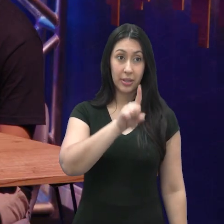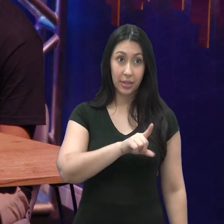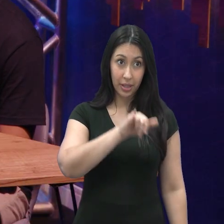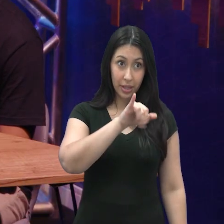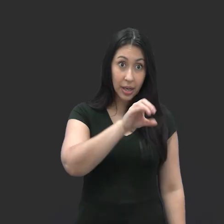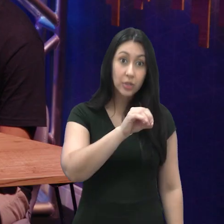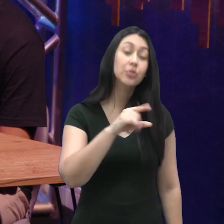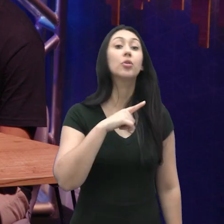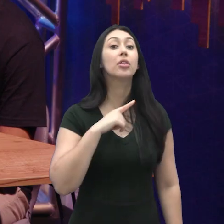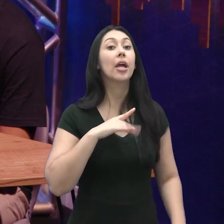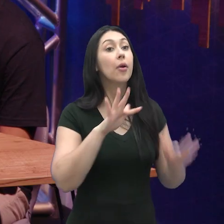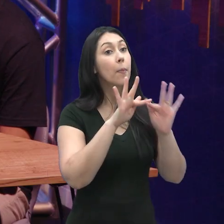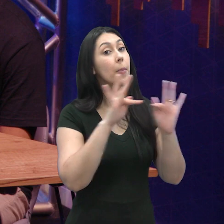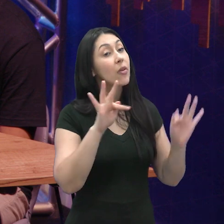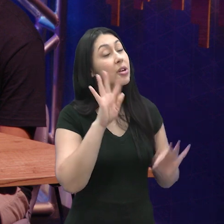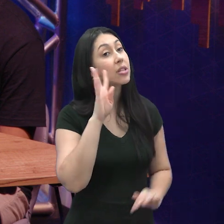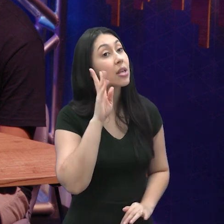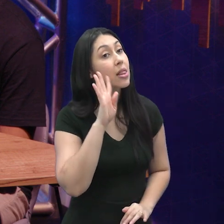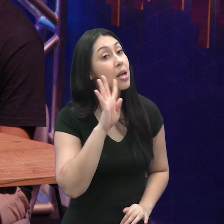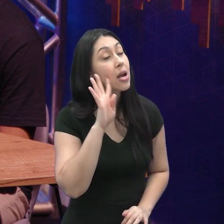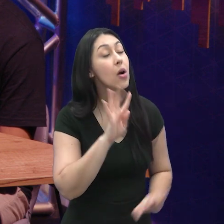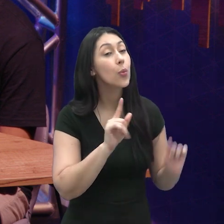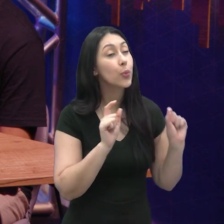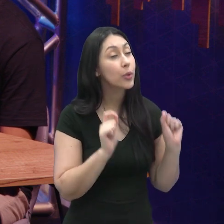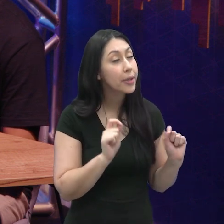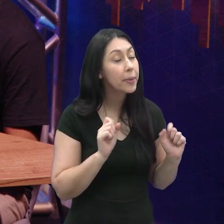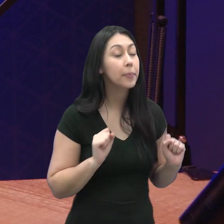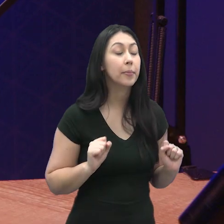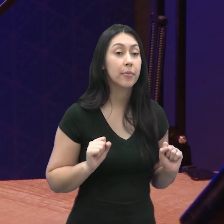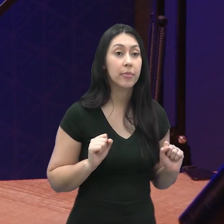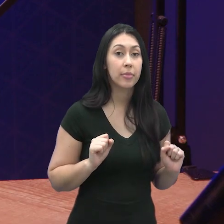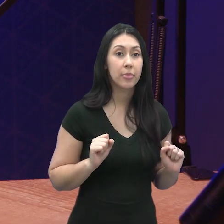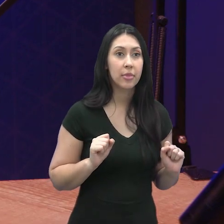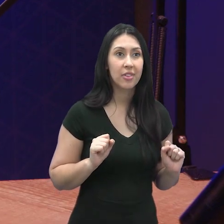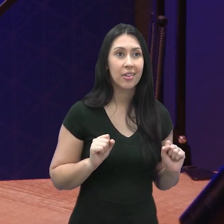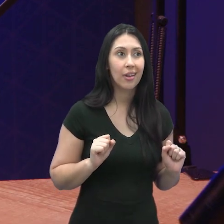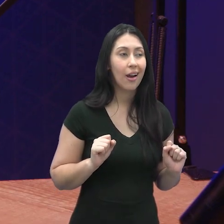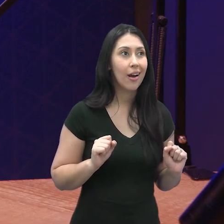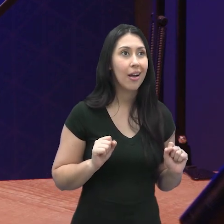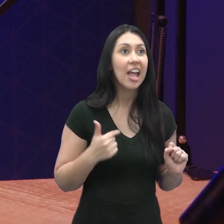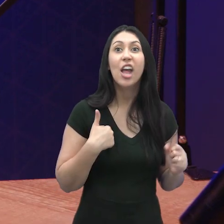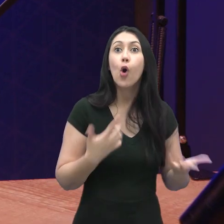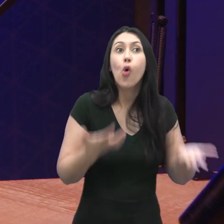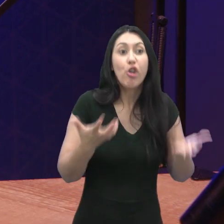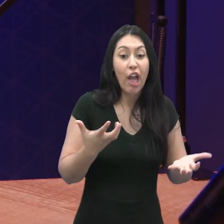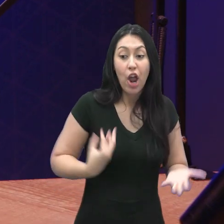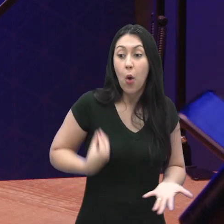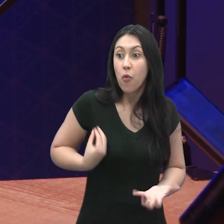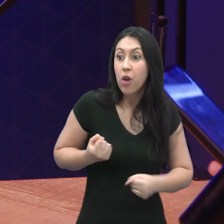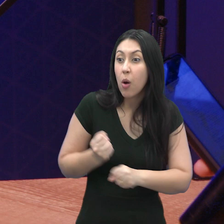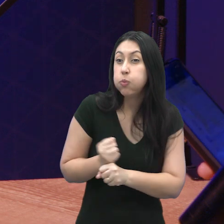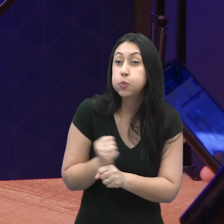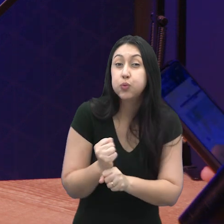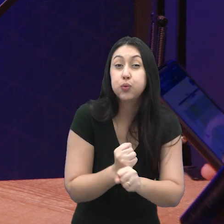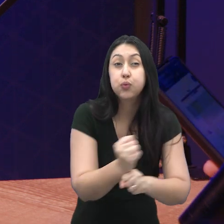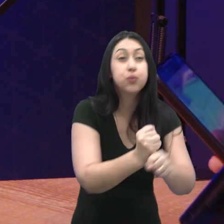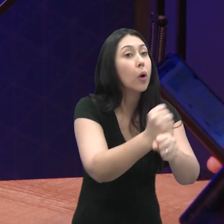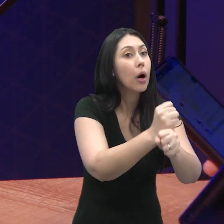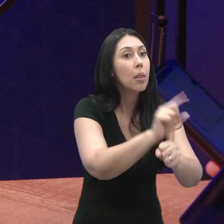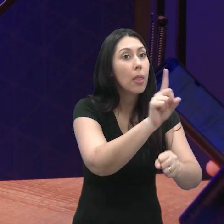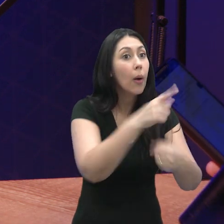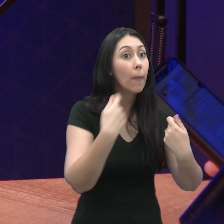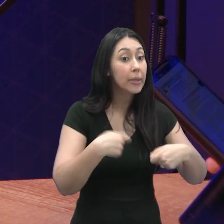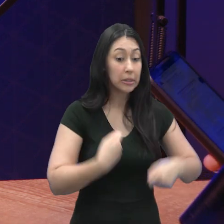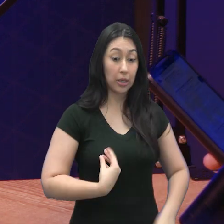E tem uma frase muito legal que eles falam nesse filme, né? Que assim, não é sobre colocar mais dias à vida, é sobre